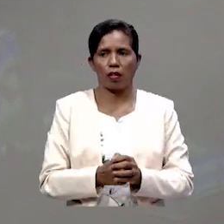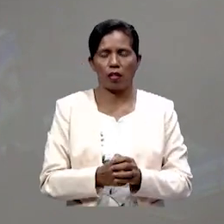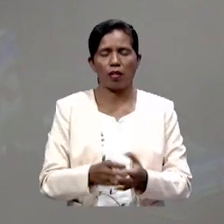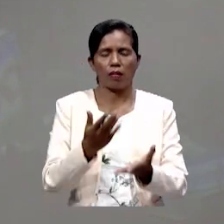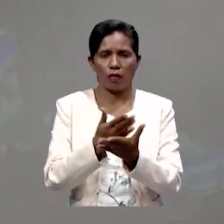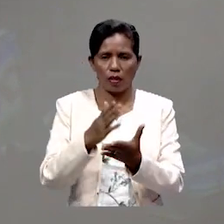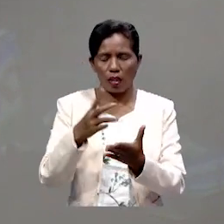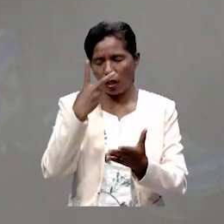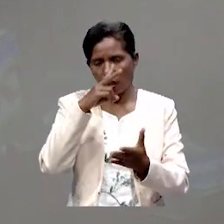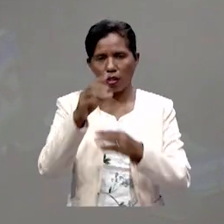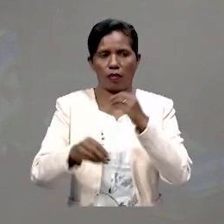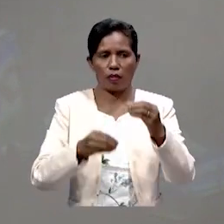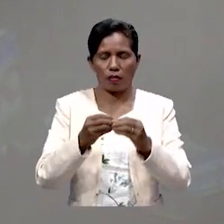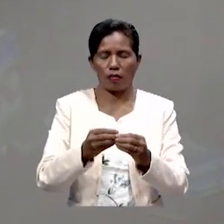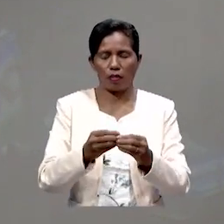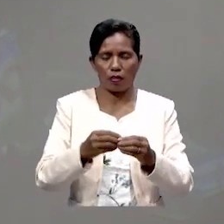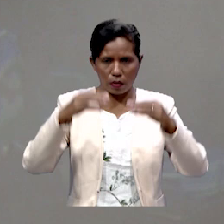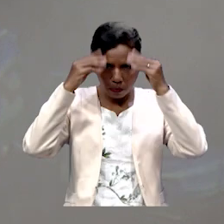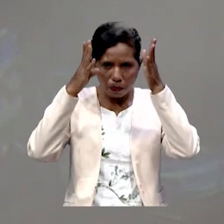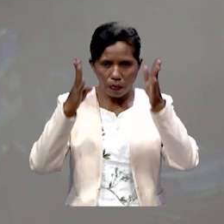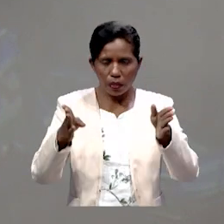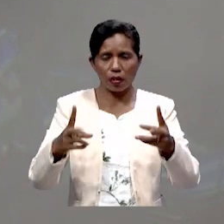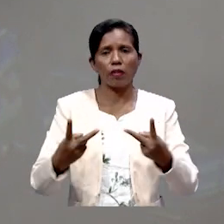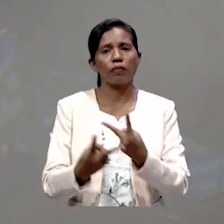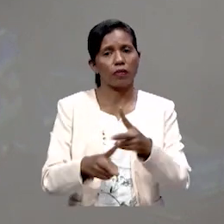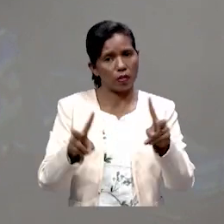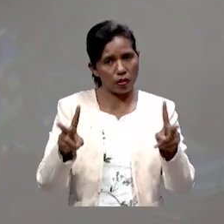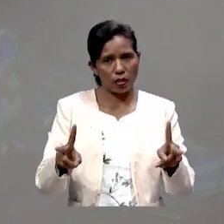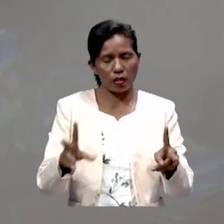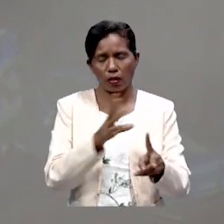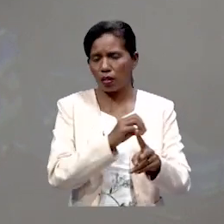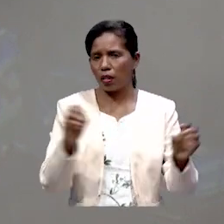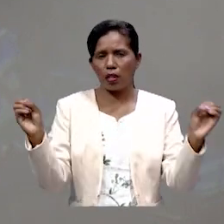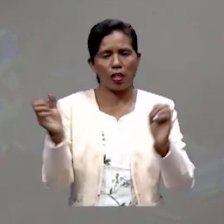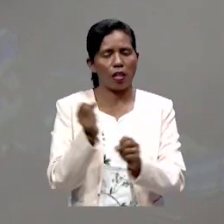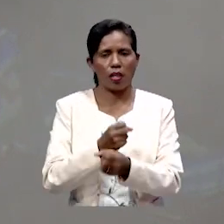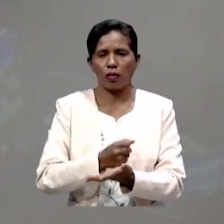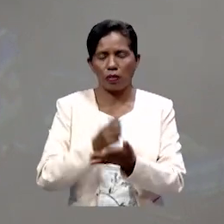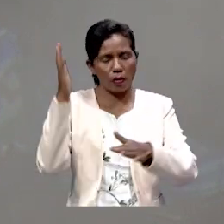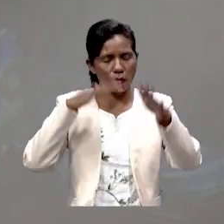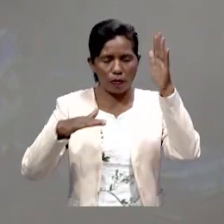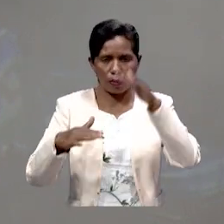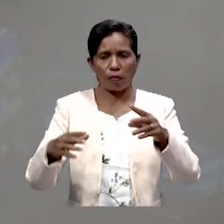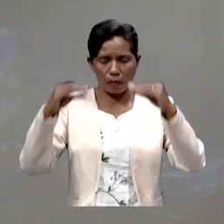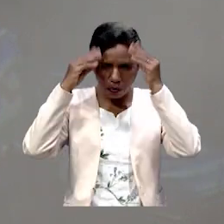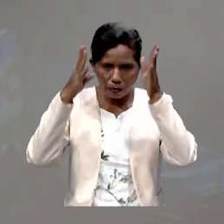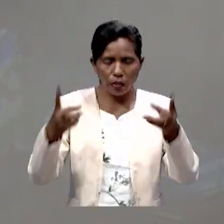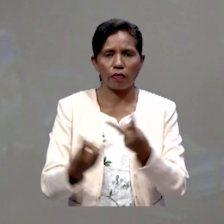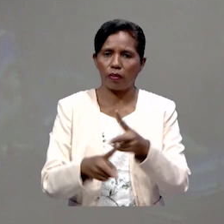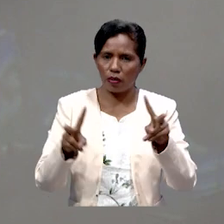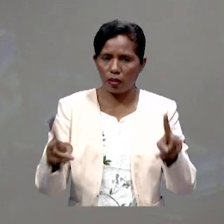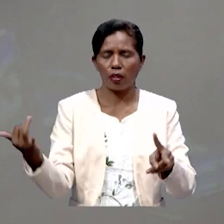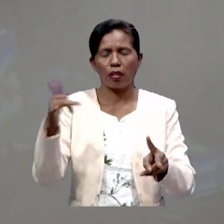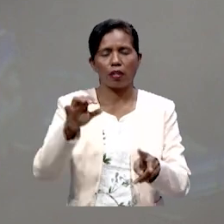sensível sobre os professores contratados. Ainda não resolveu o problema dos professores contratados e agora vai